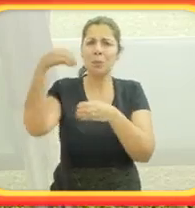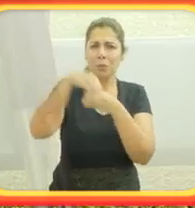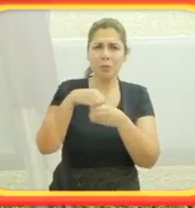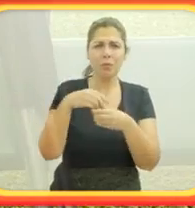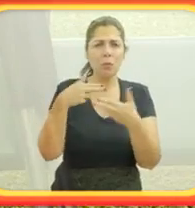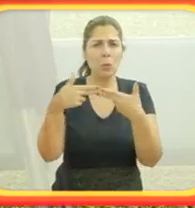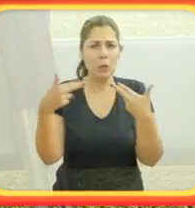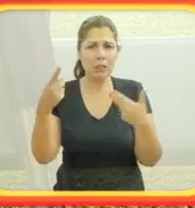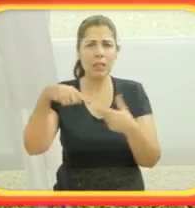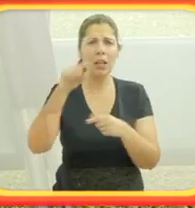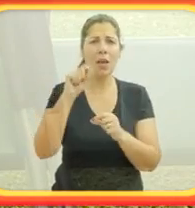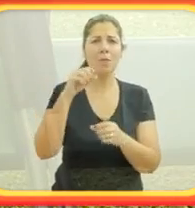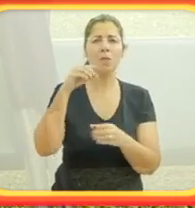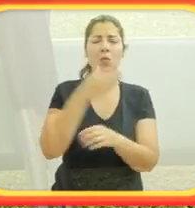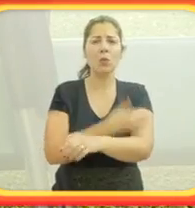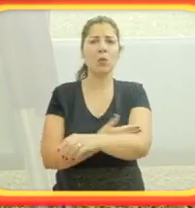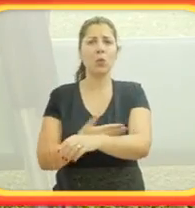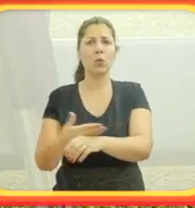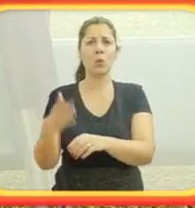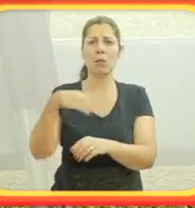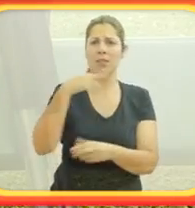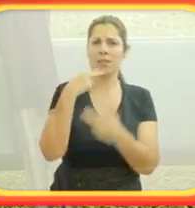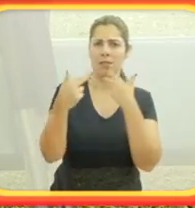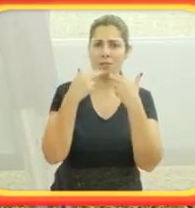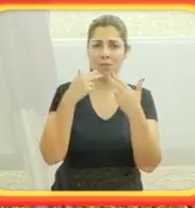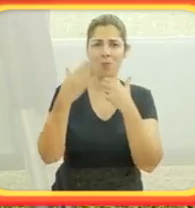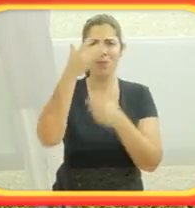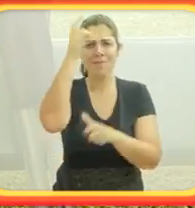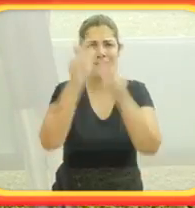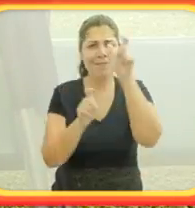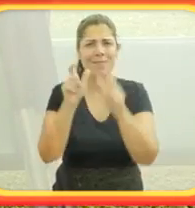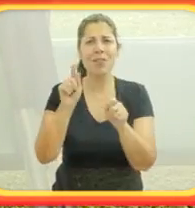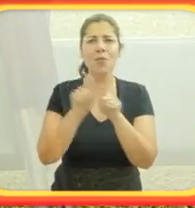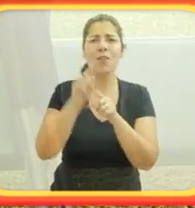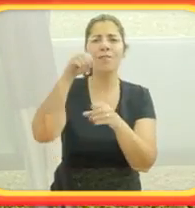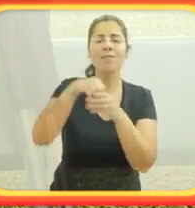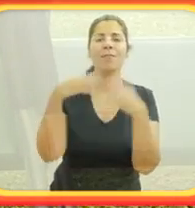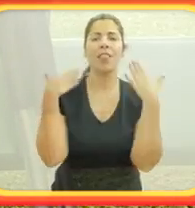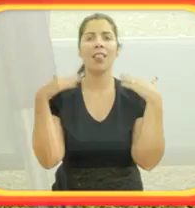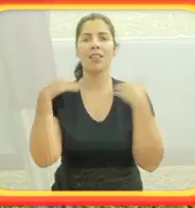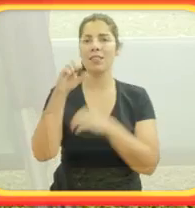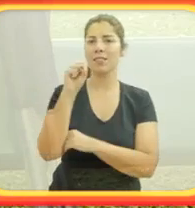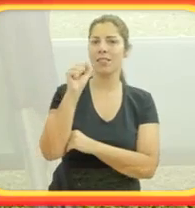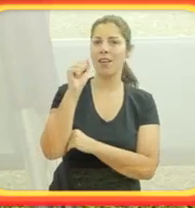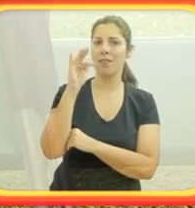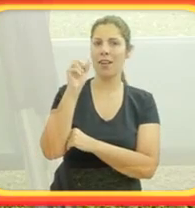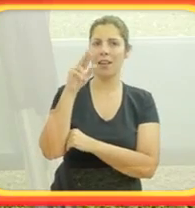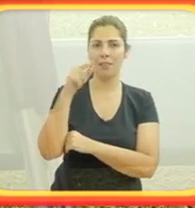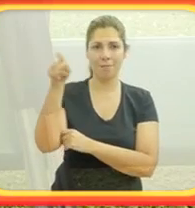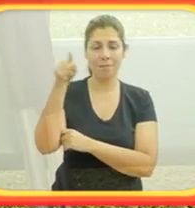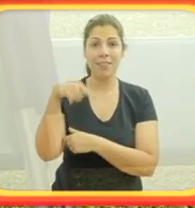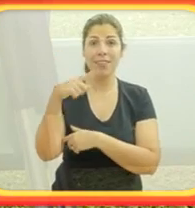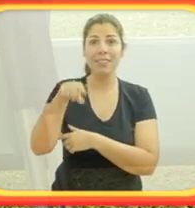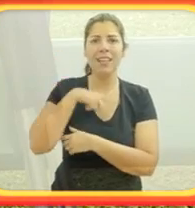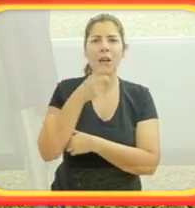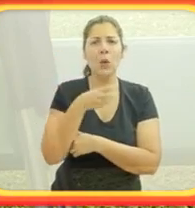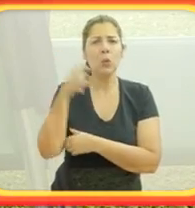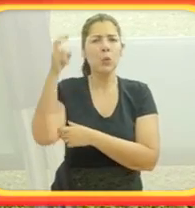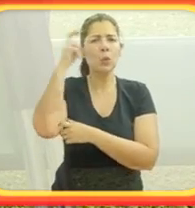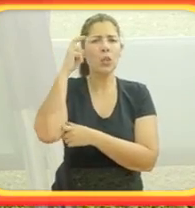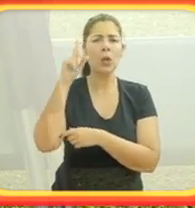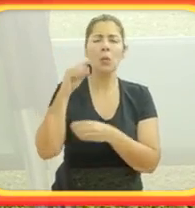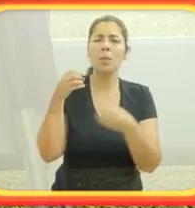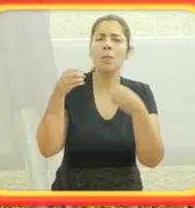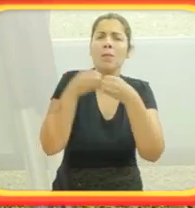o interior nem tanto, mas eles estão acostumados com estrangeiros, né? Muitas pessoas vão fazer safari lá. Eles têm uma cultura